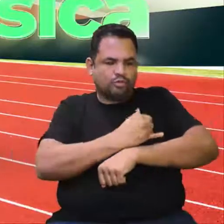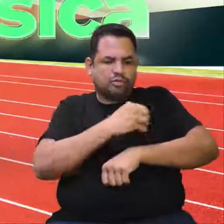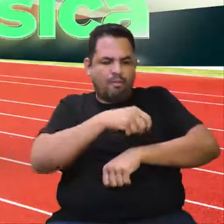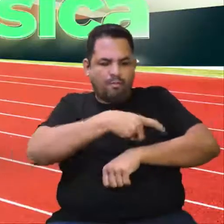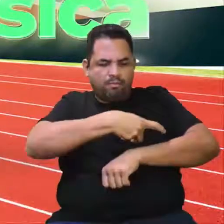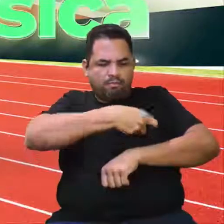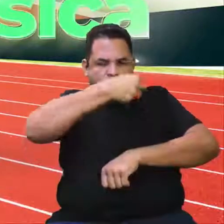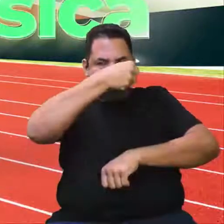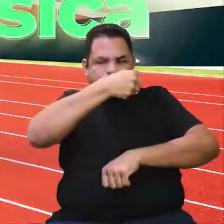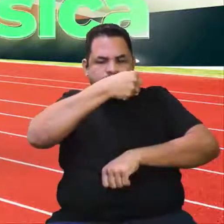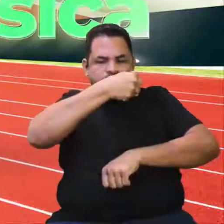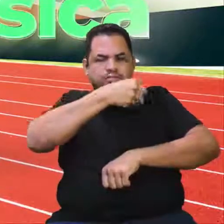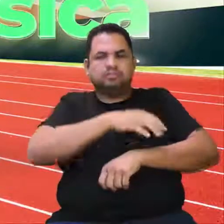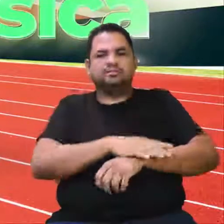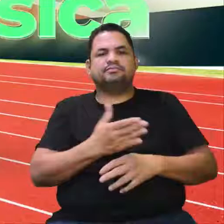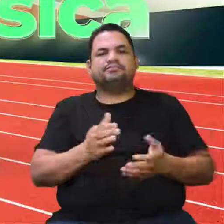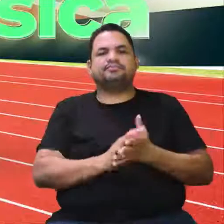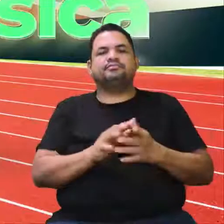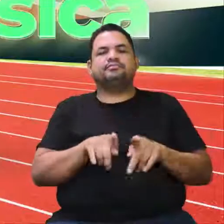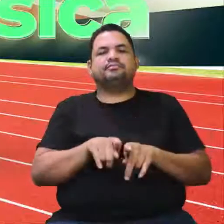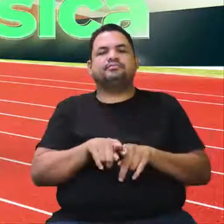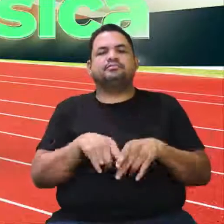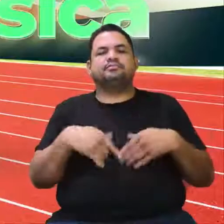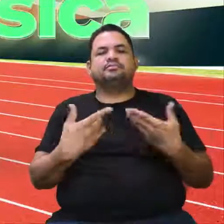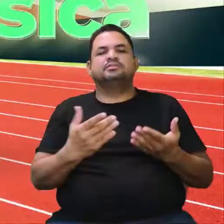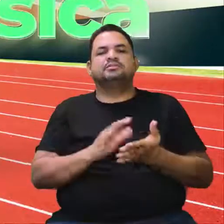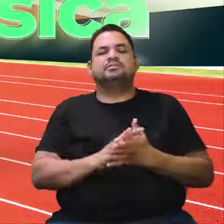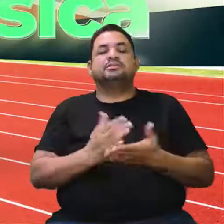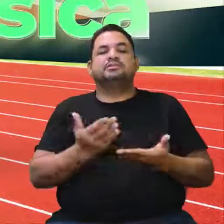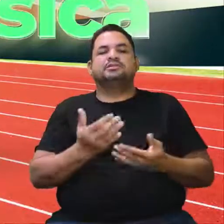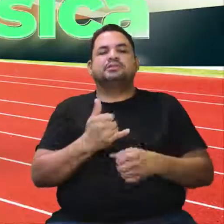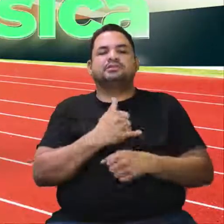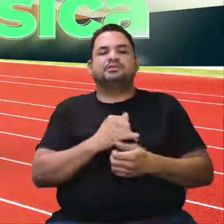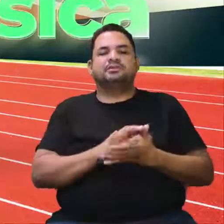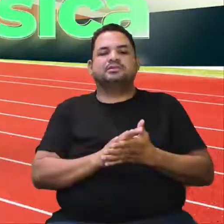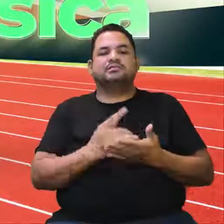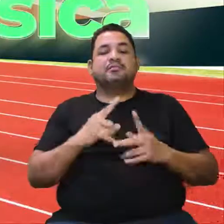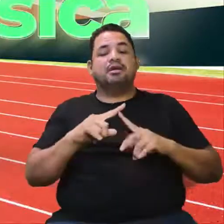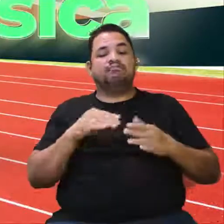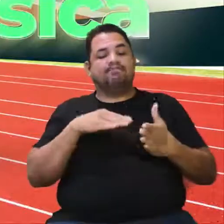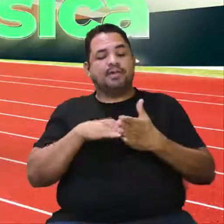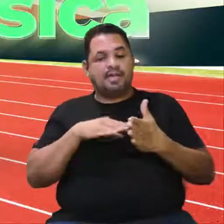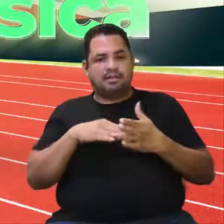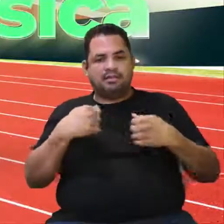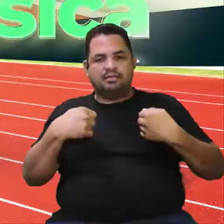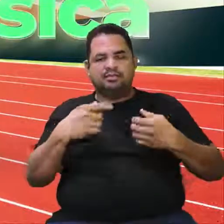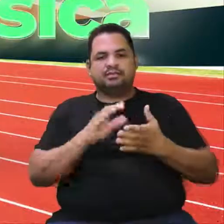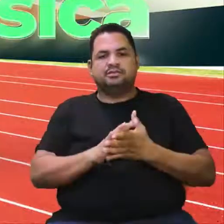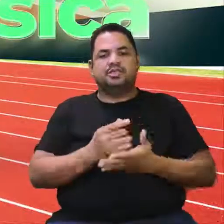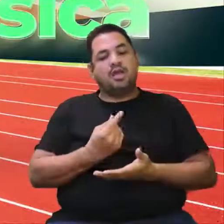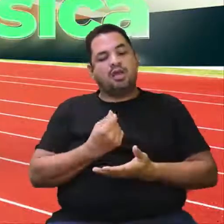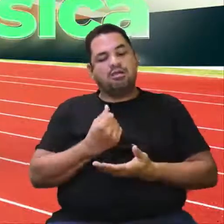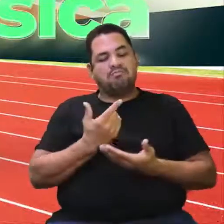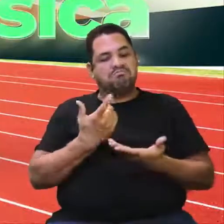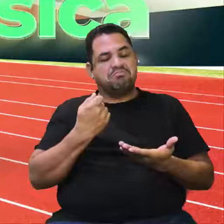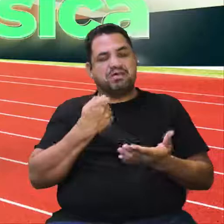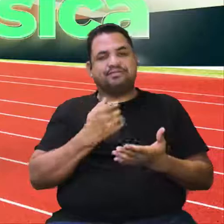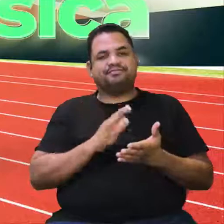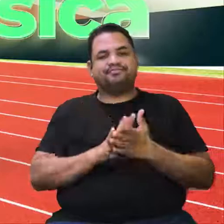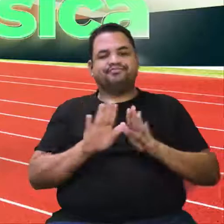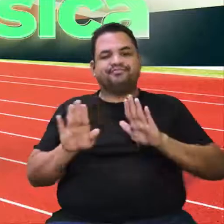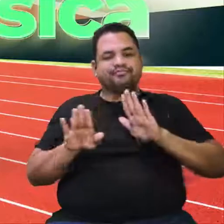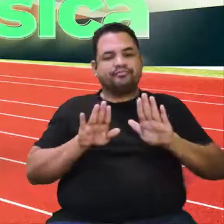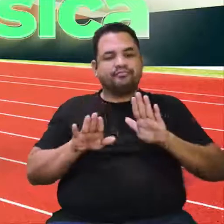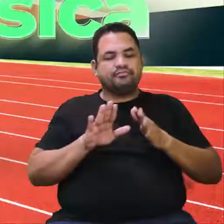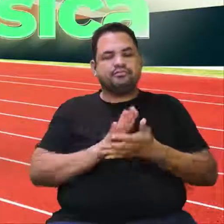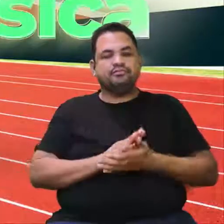tá legal. Mas até o limite, né? Até que ponto que isso vai te trazer saúde, até que ponto que tem um custo-benefício, né? O cuidado